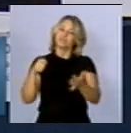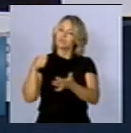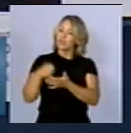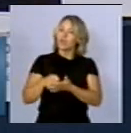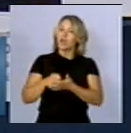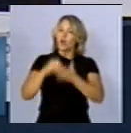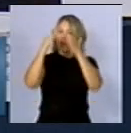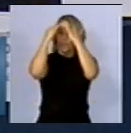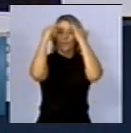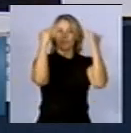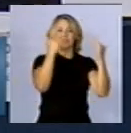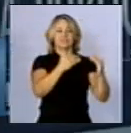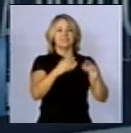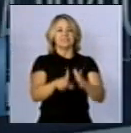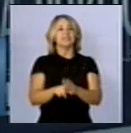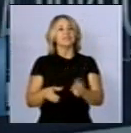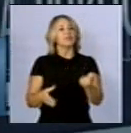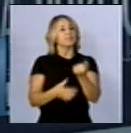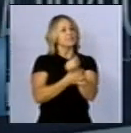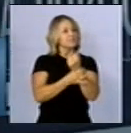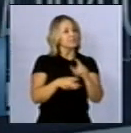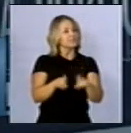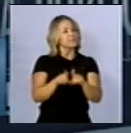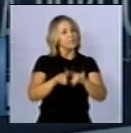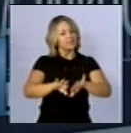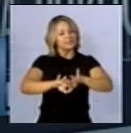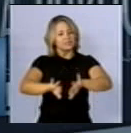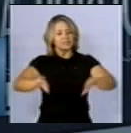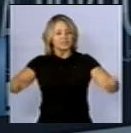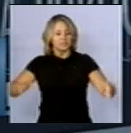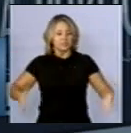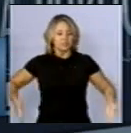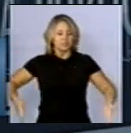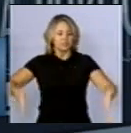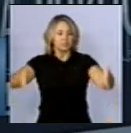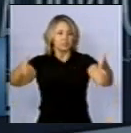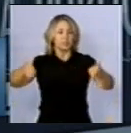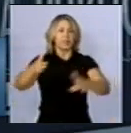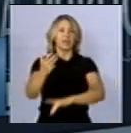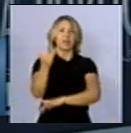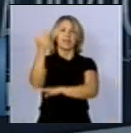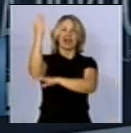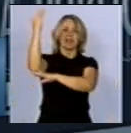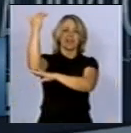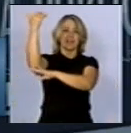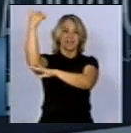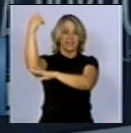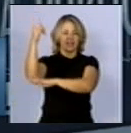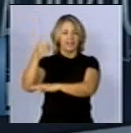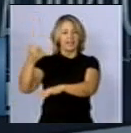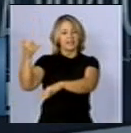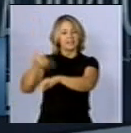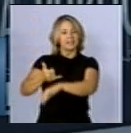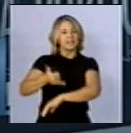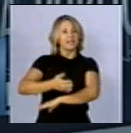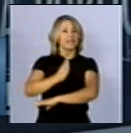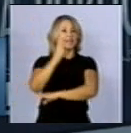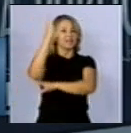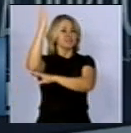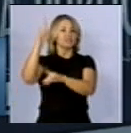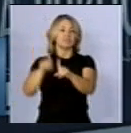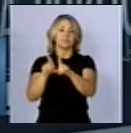que envolvem maior segurança maior afastamento das redes de alta tensão Afinal nem mesmo os engenheiros